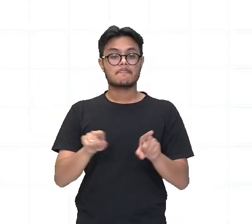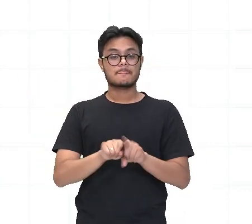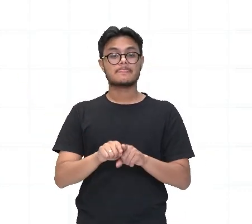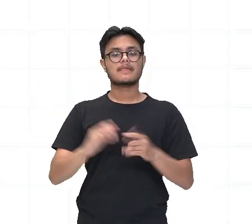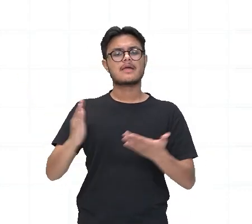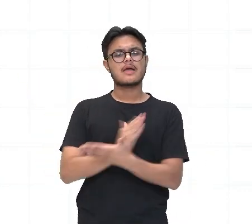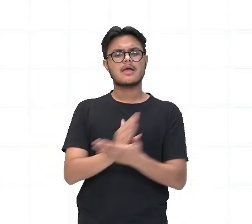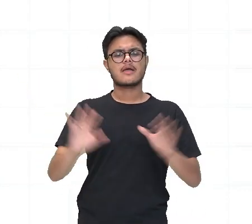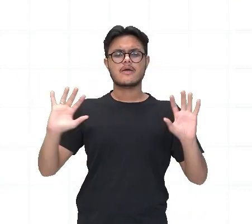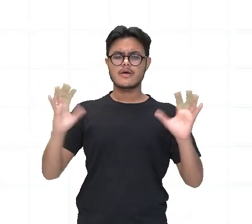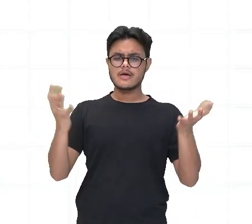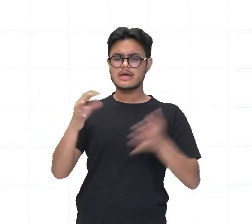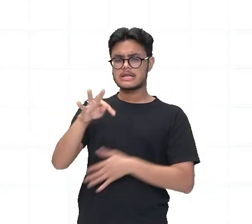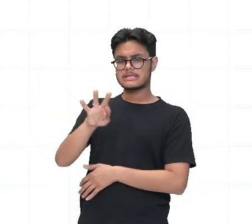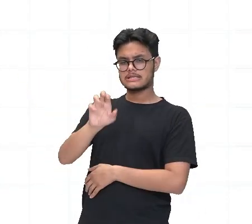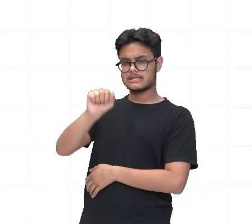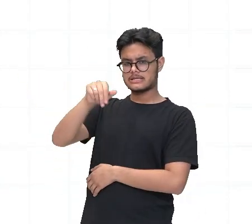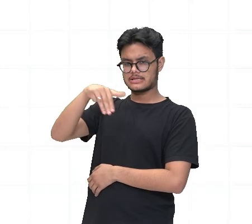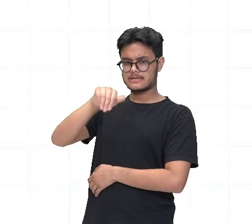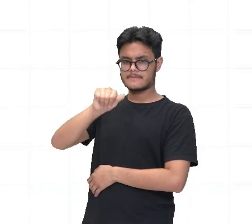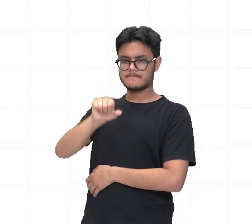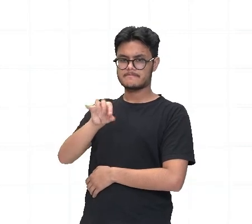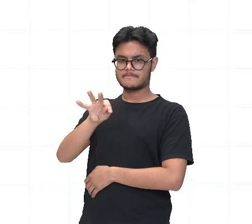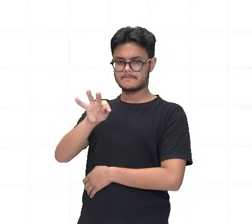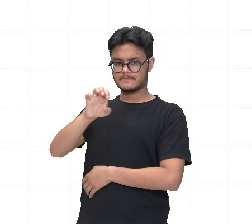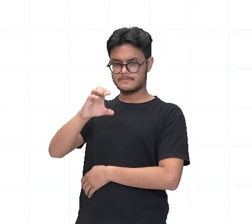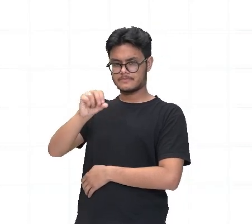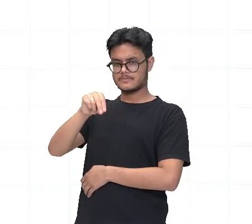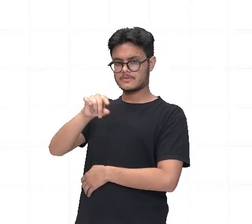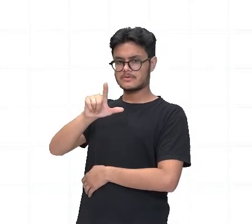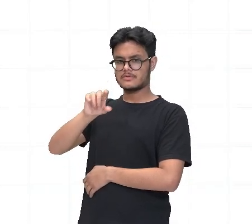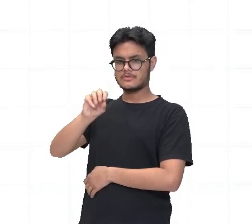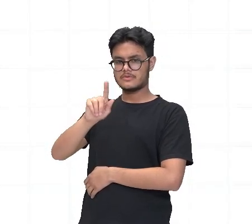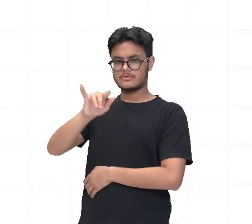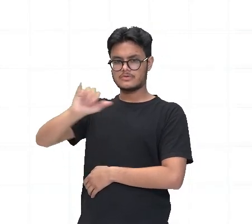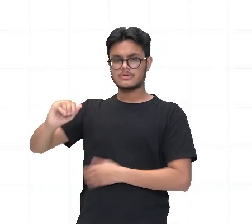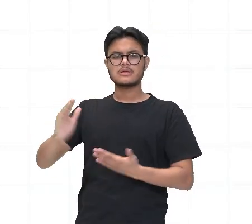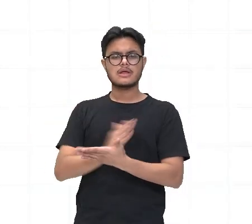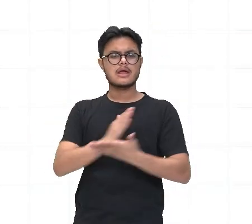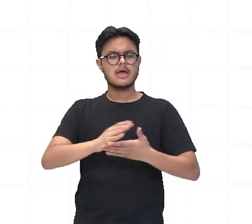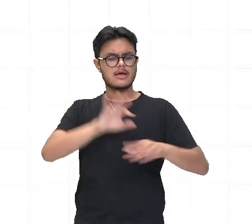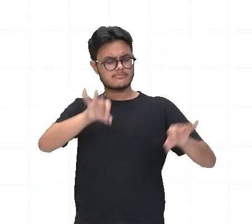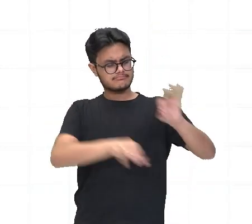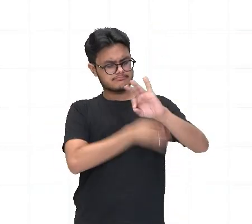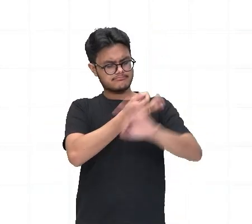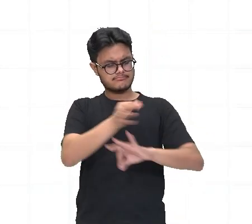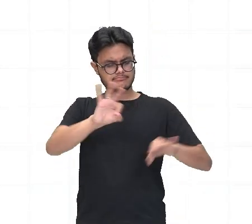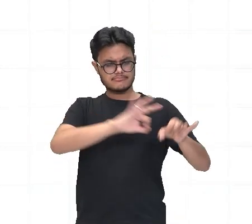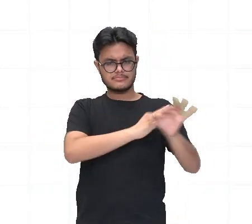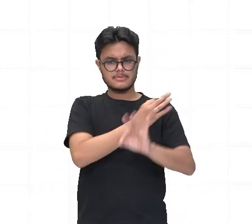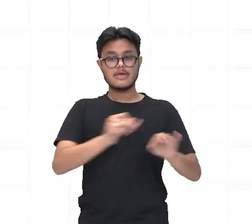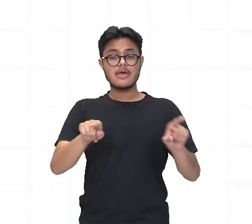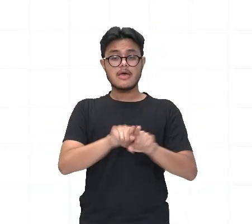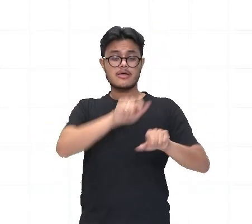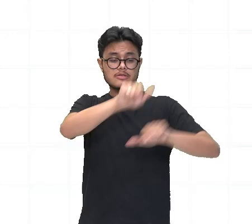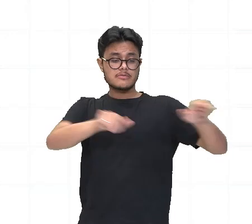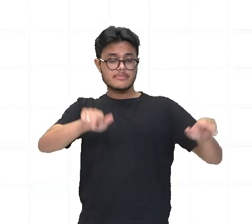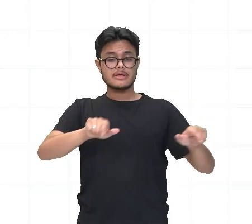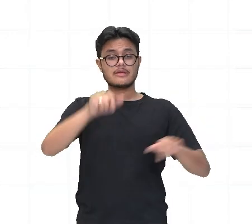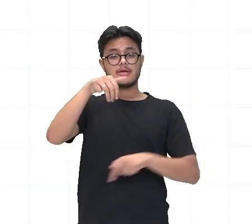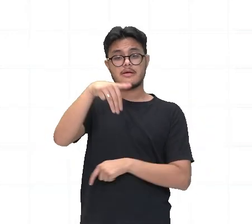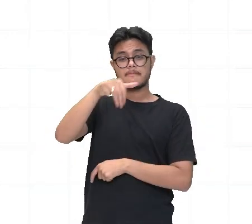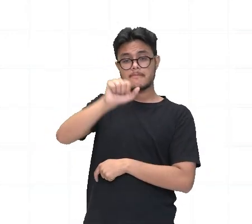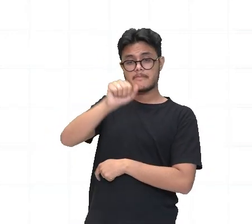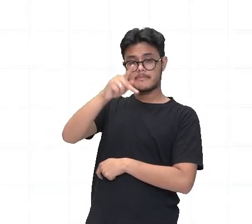Tramas da Tecnologia, etnoarqueologia da variabilidade dos traçados dos povos de Mapuera. Seguindo